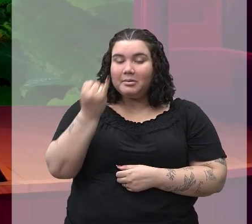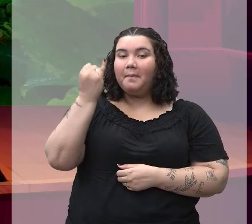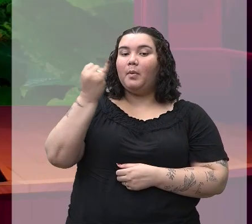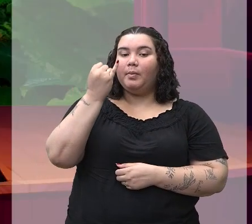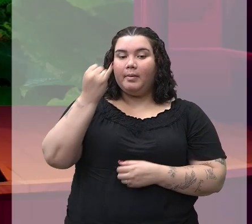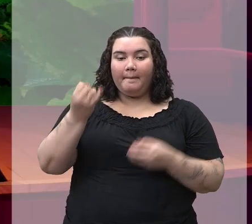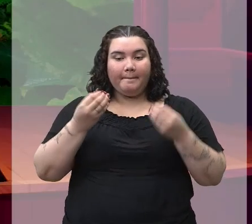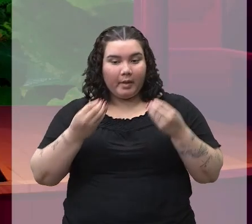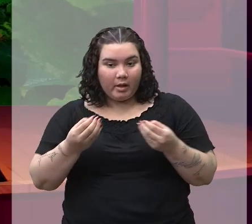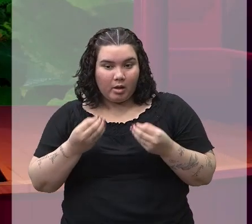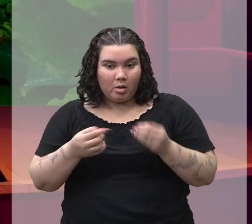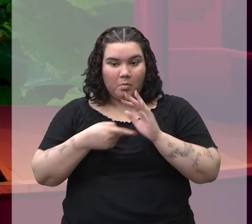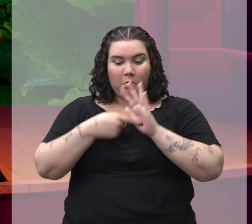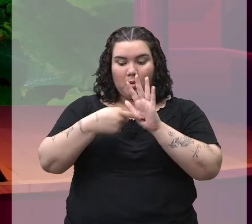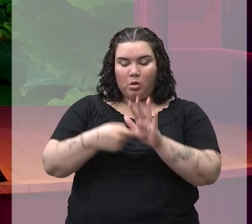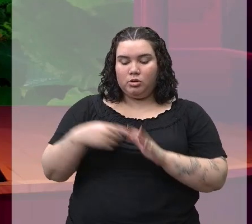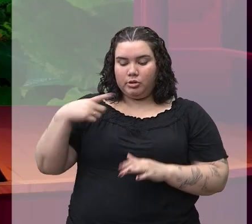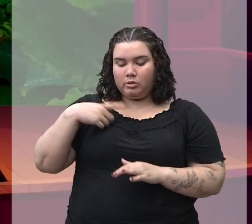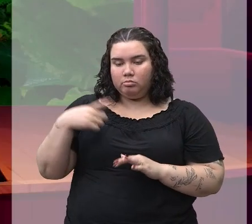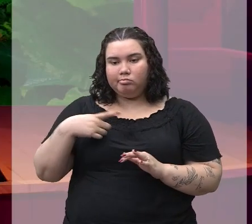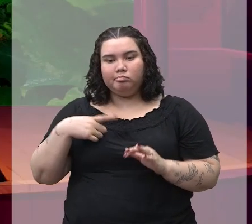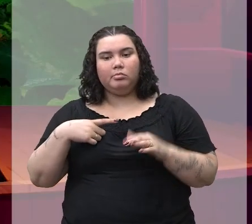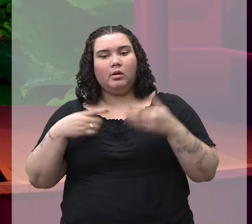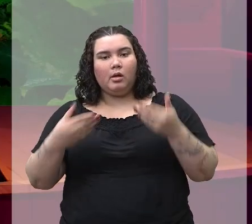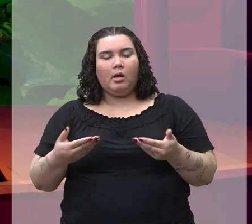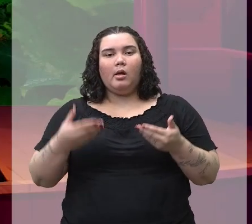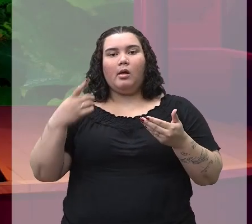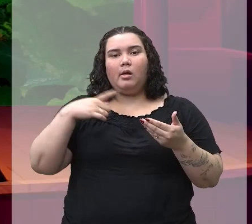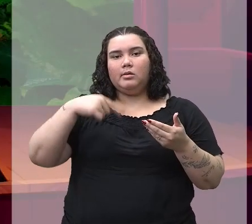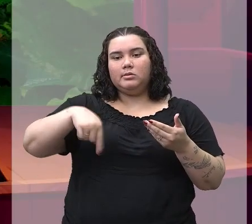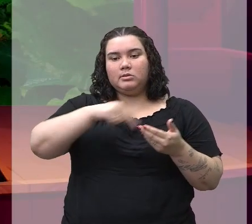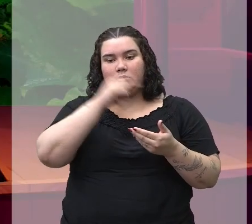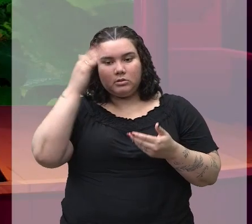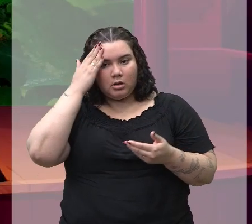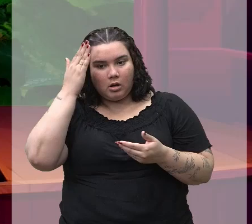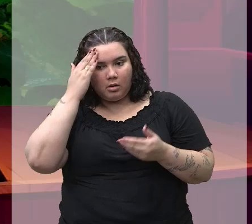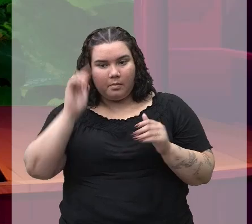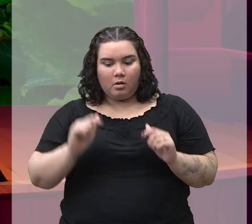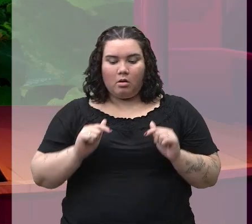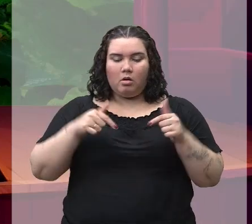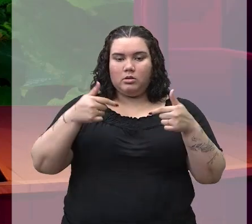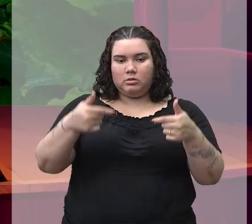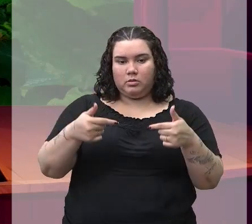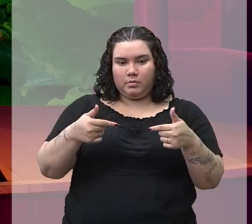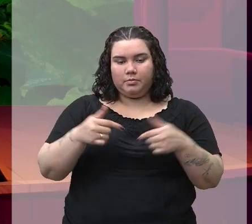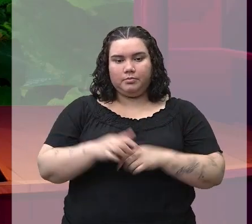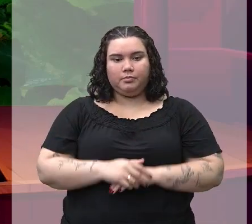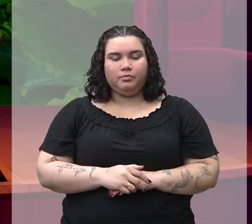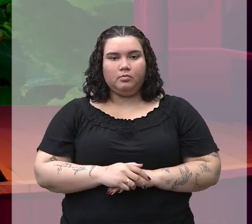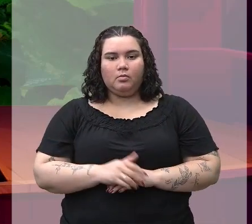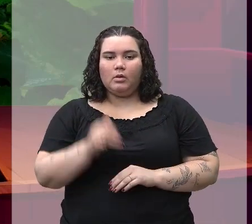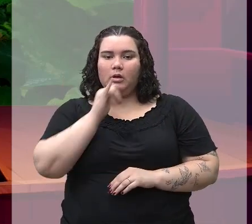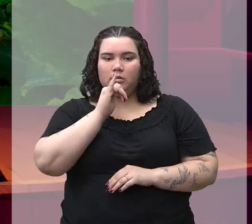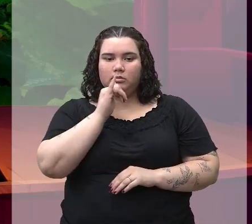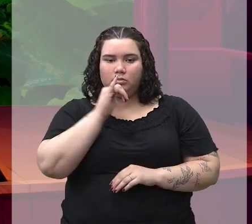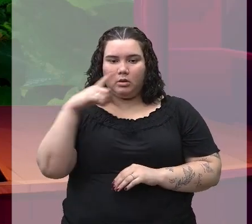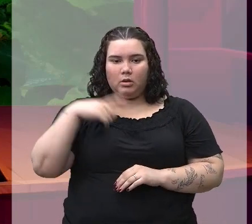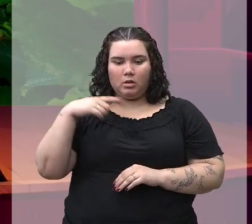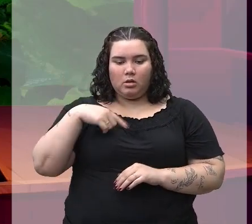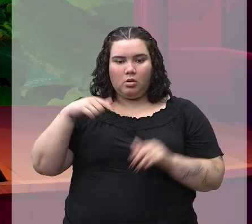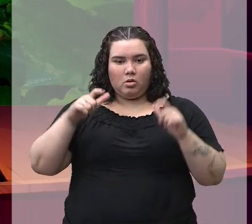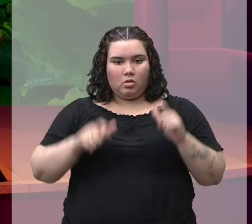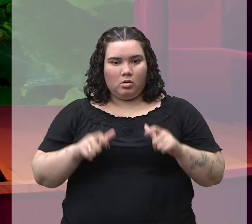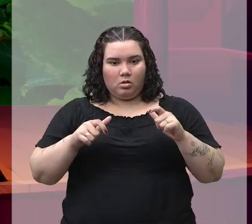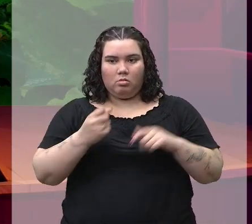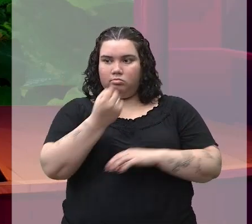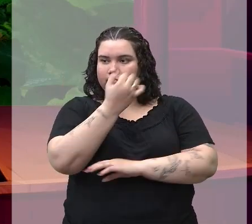trazer a mensagem, para ambientar também aquela ação cênica. Porque pensa só comigo, a gente está, por exemplo, aqui num ambiente